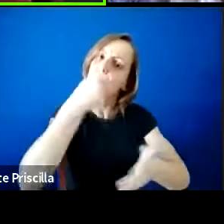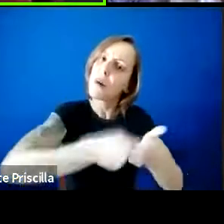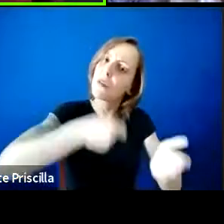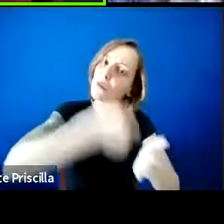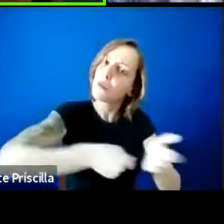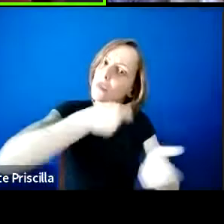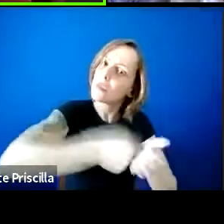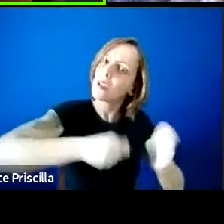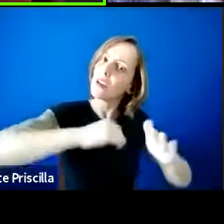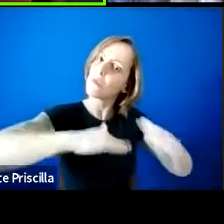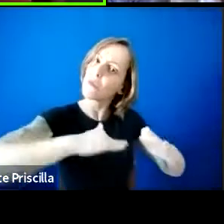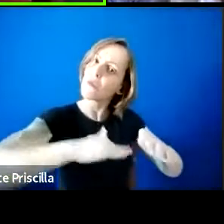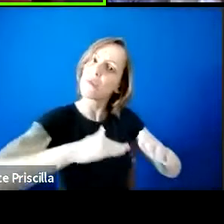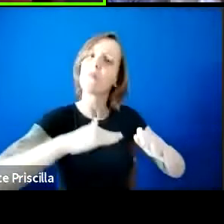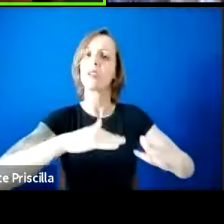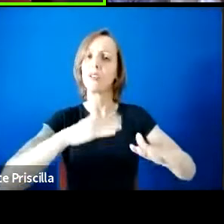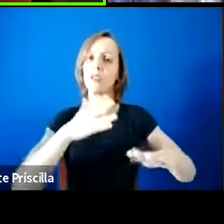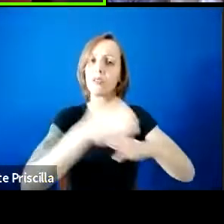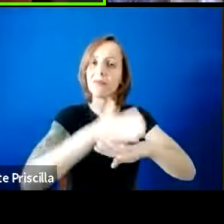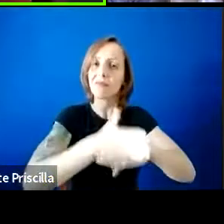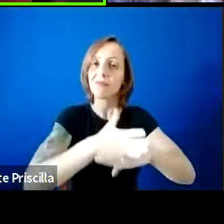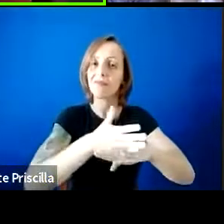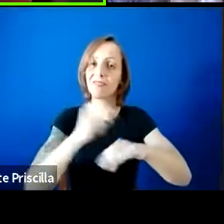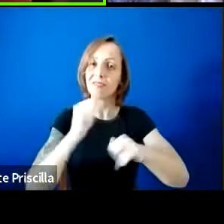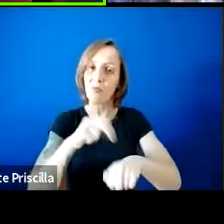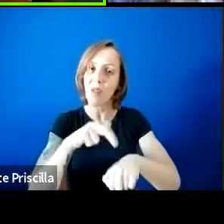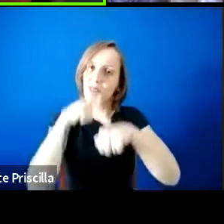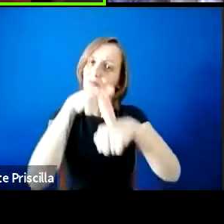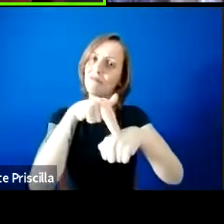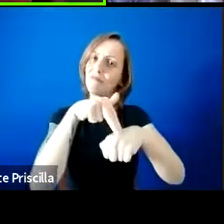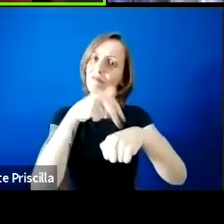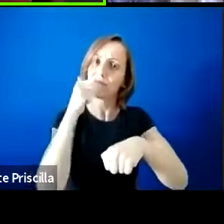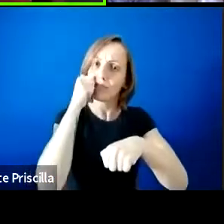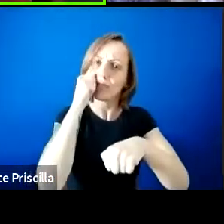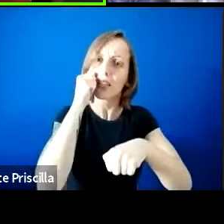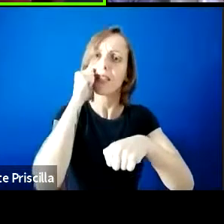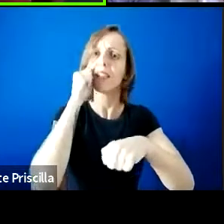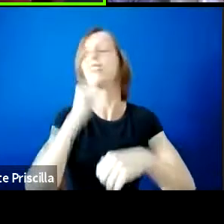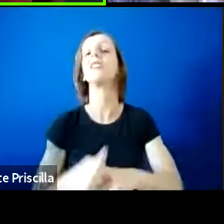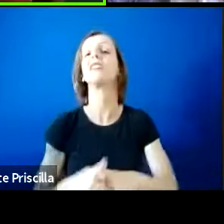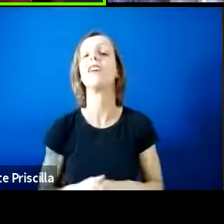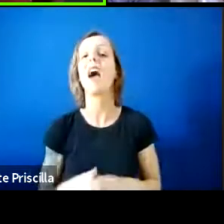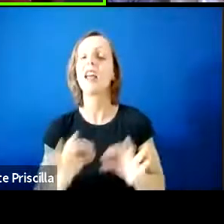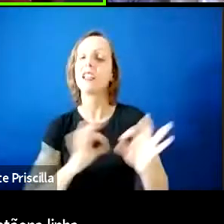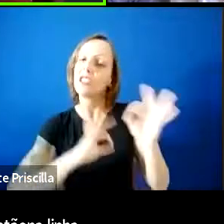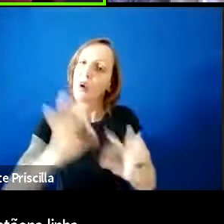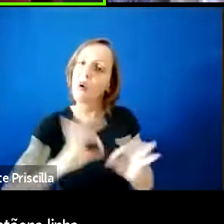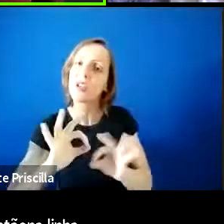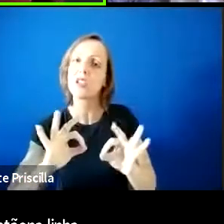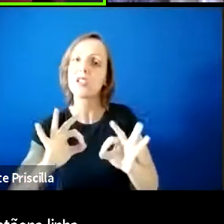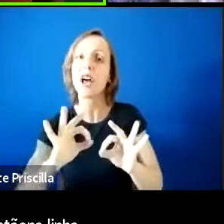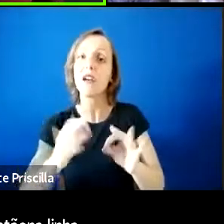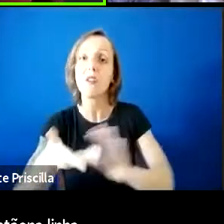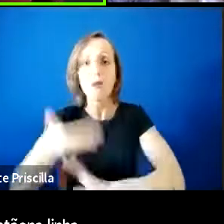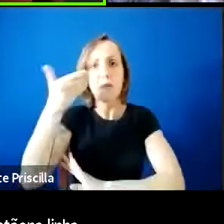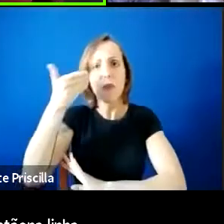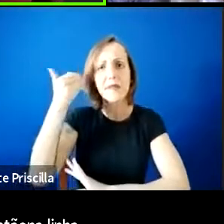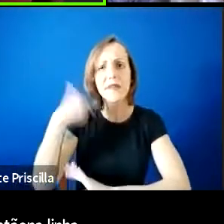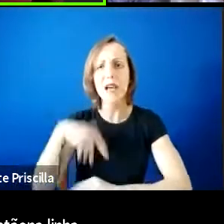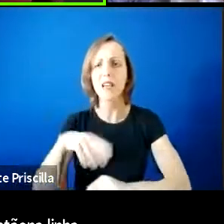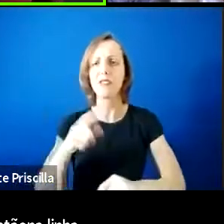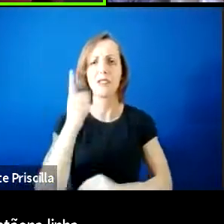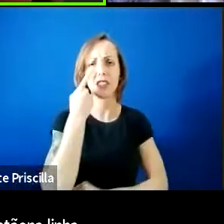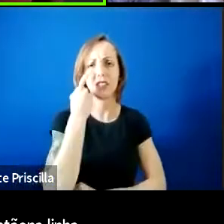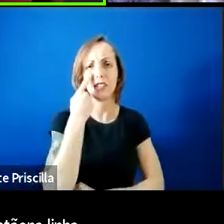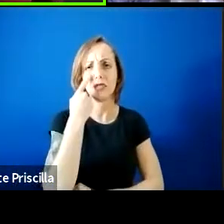ali presentes. Então, estão na linha de frente, estão na organização, estão na articulação, não estão mais lá, que muitas vezes a gente via as mulheres